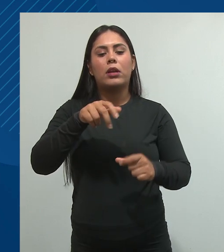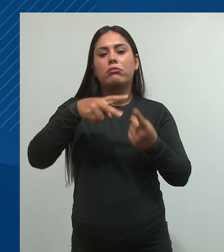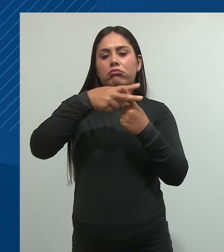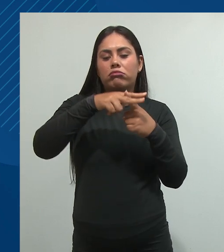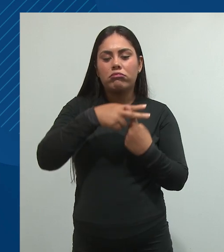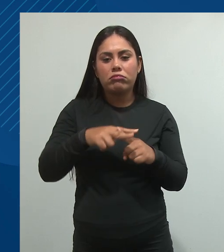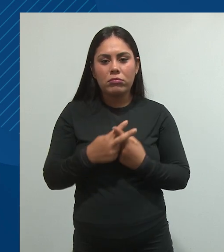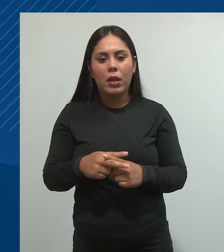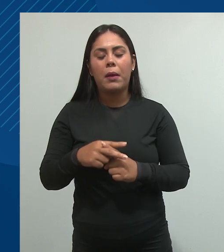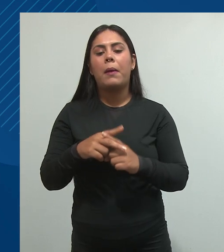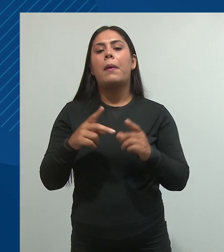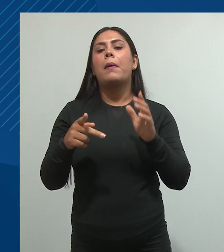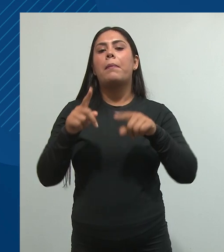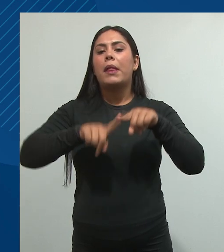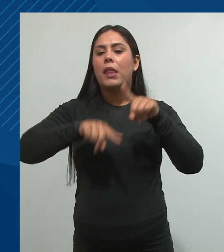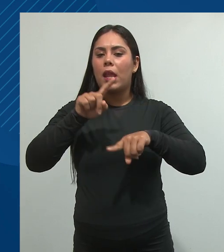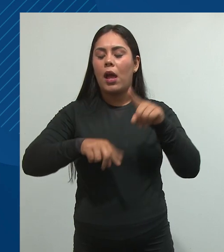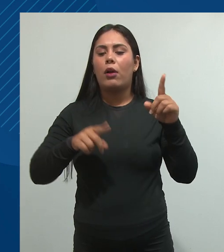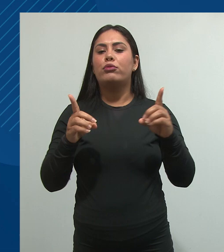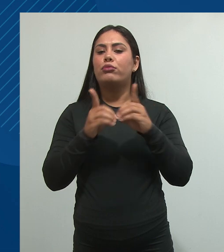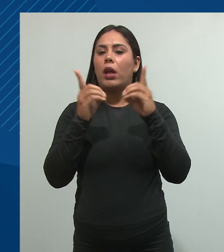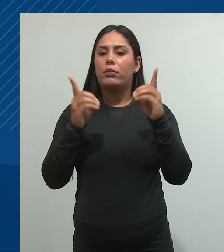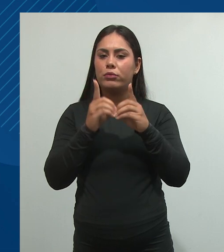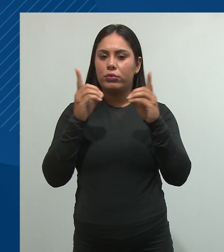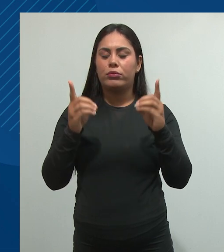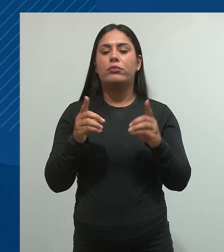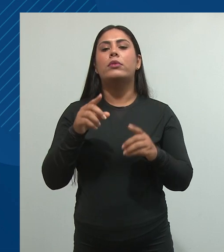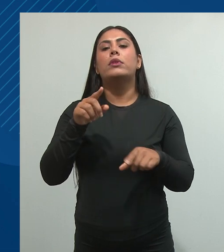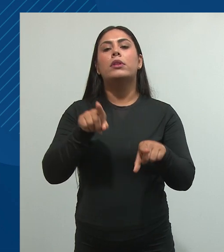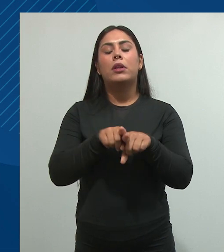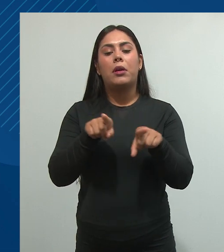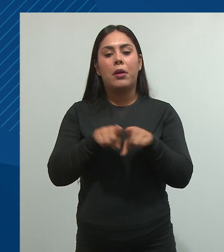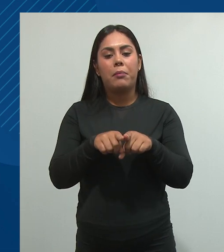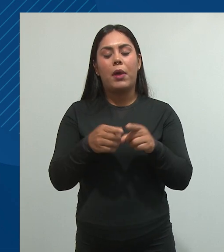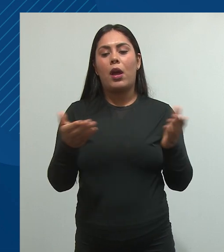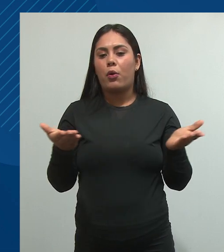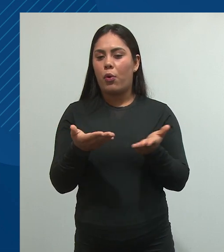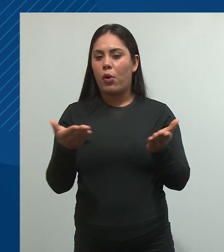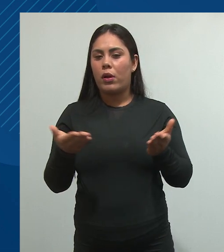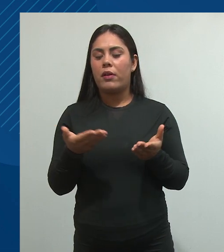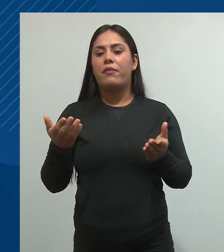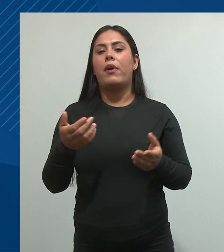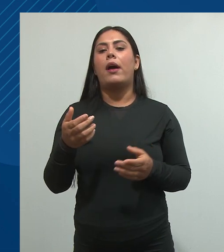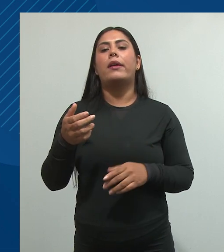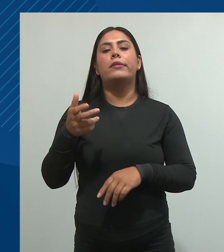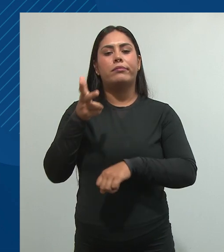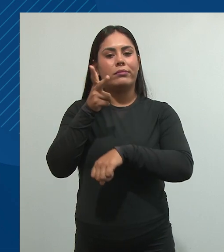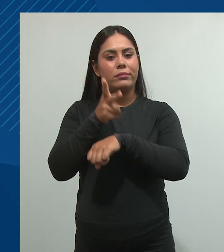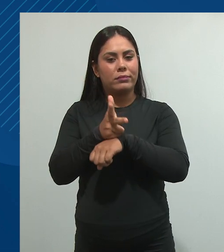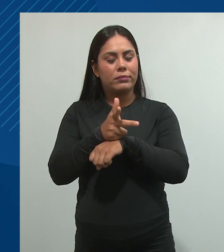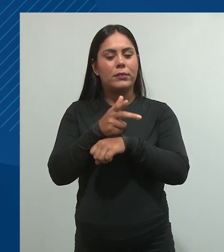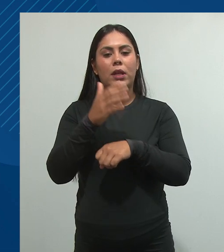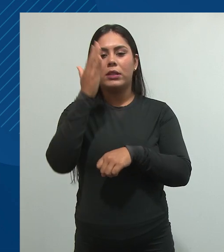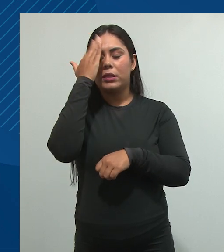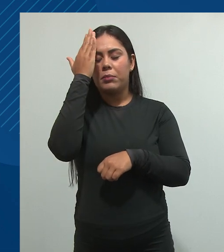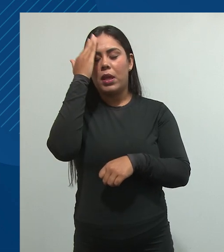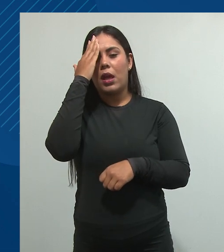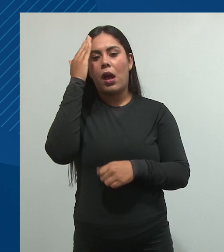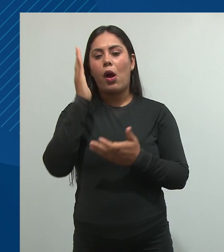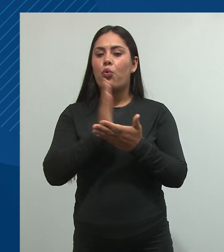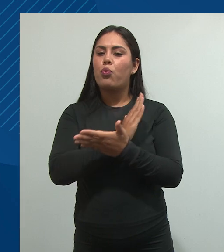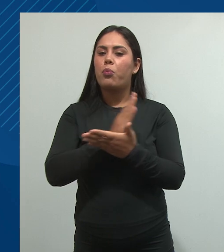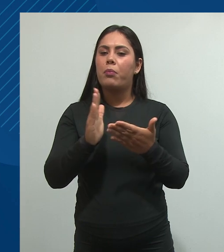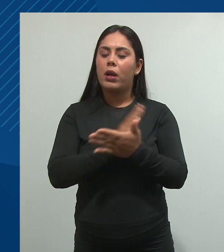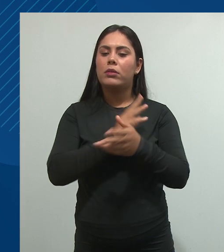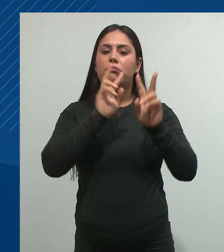materiais didáticos e de outras naturezas também. E aí a gente vai fazer nesse podcast, abordar, né, algumas